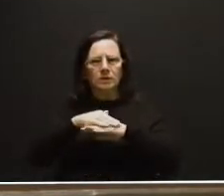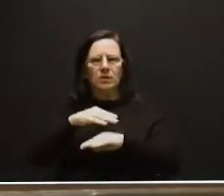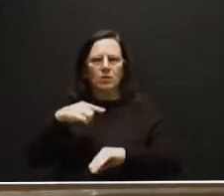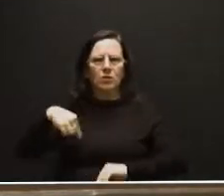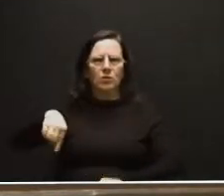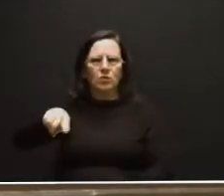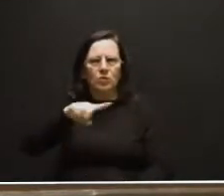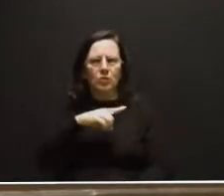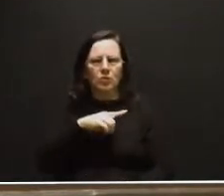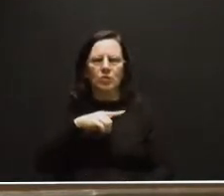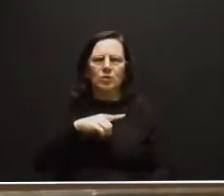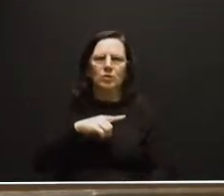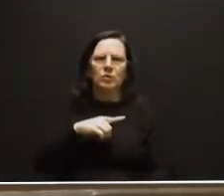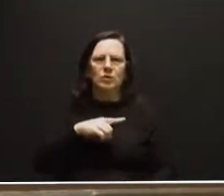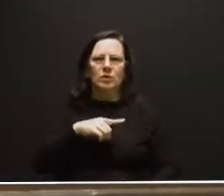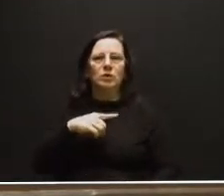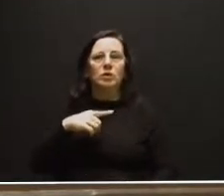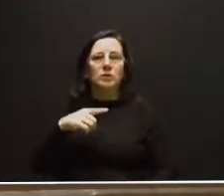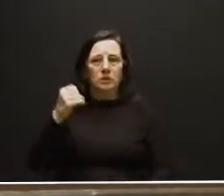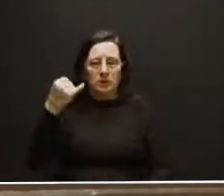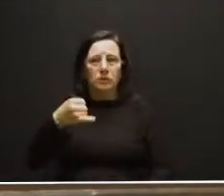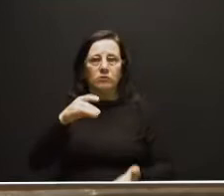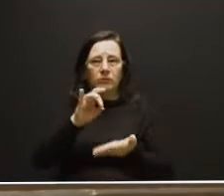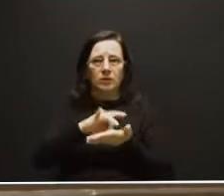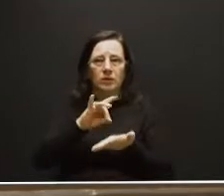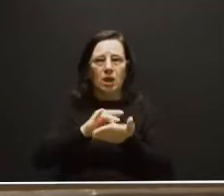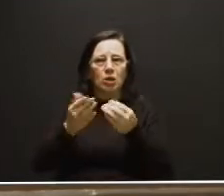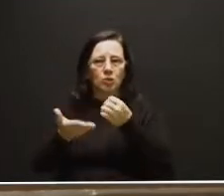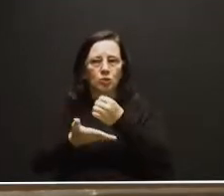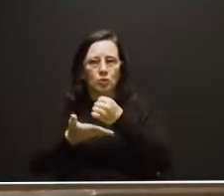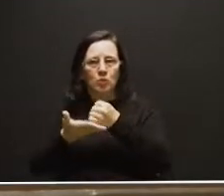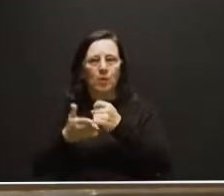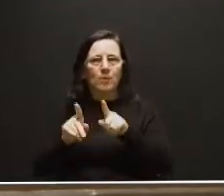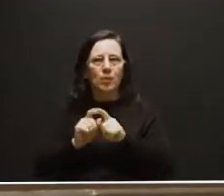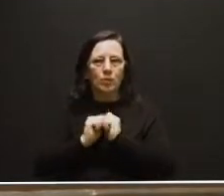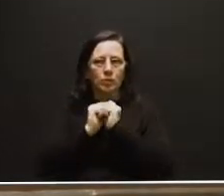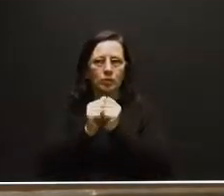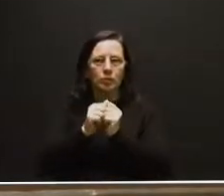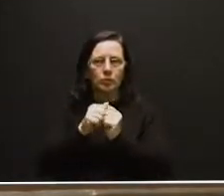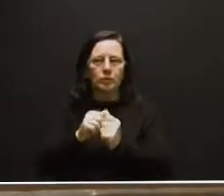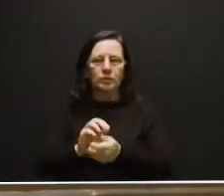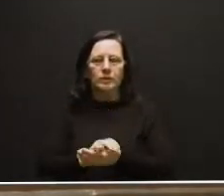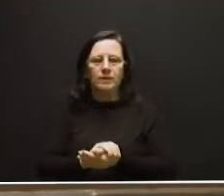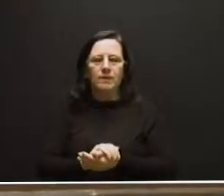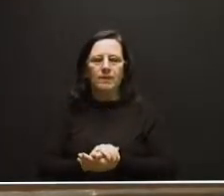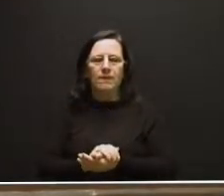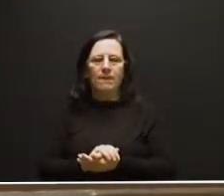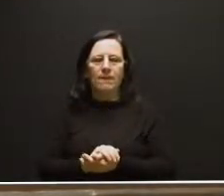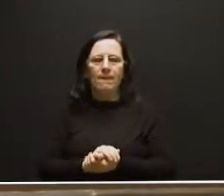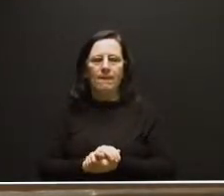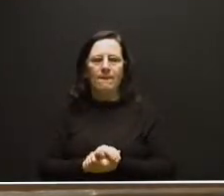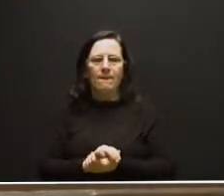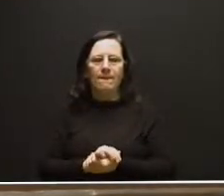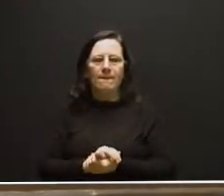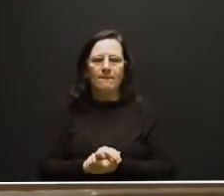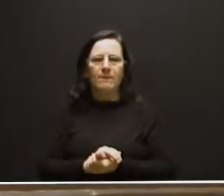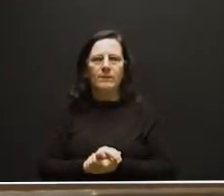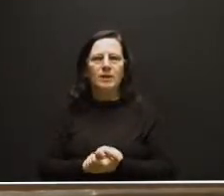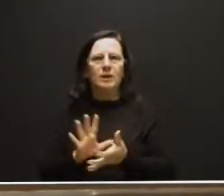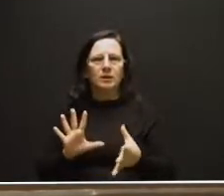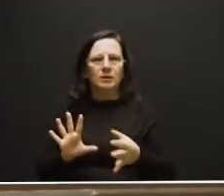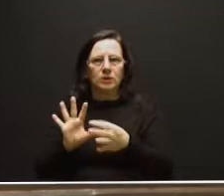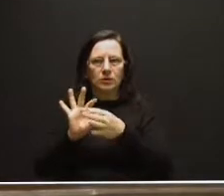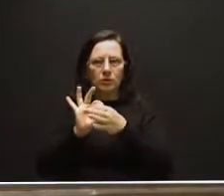não falo nem de base de apoio porque cada um determina como quer o seu mandato mas se somos parceiros estamos de mãos